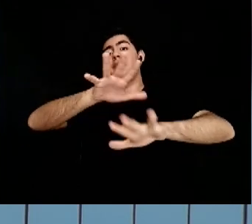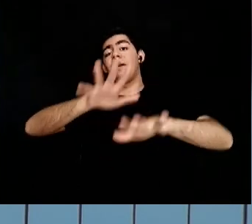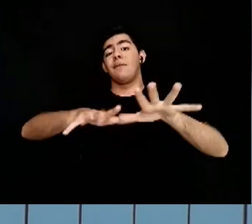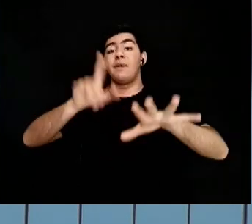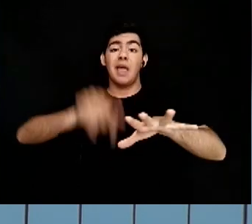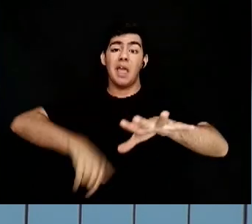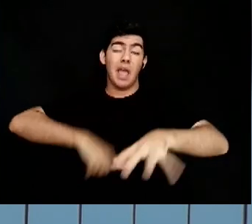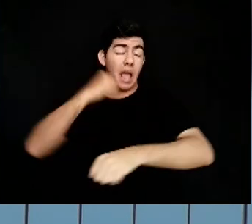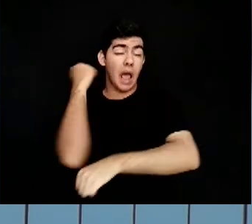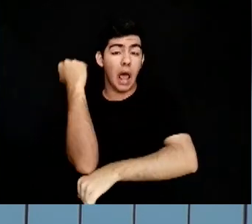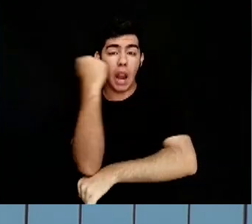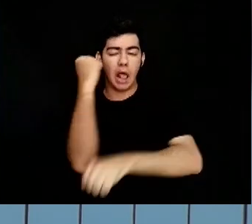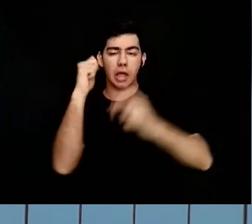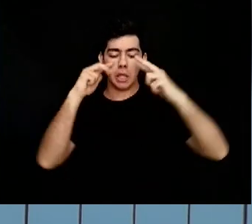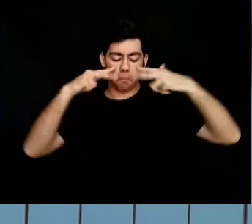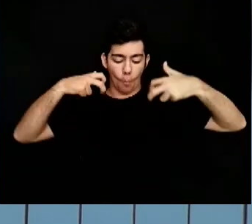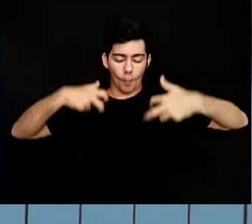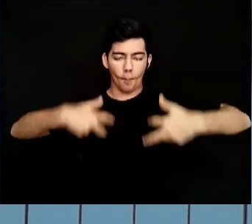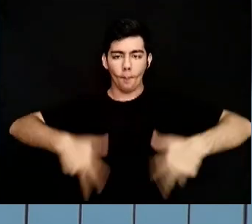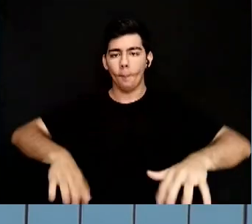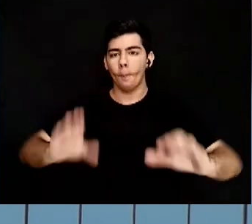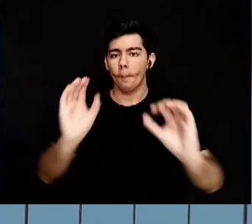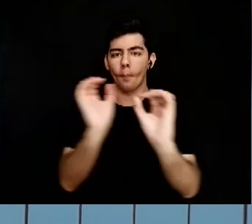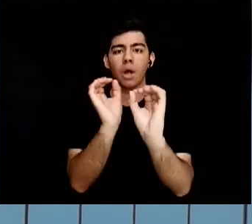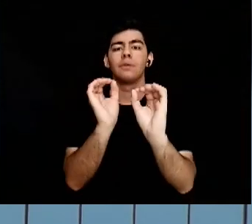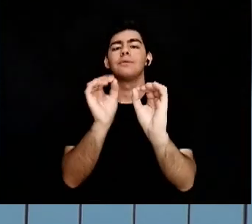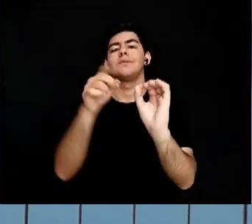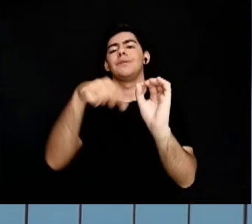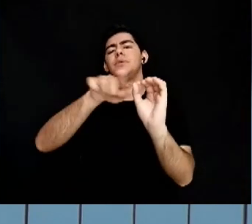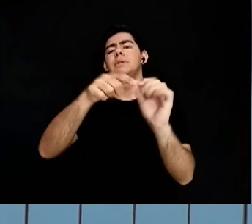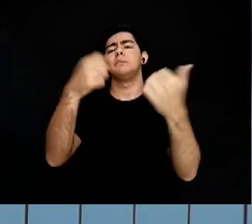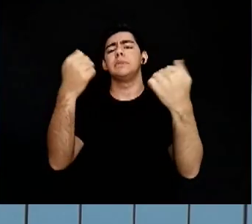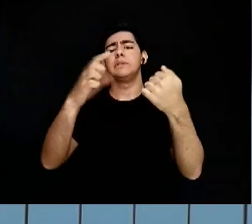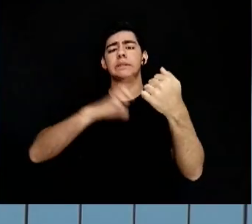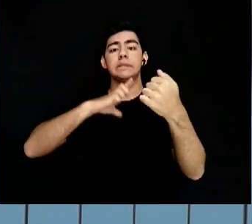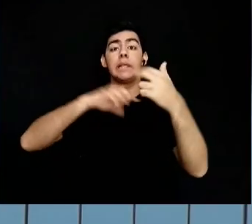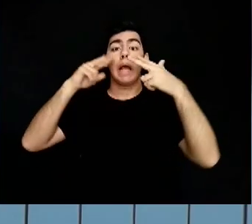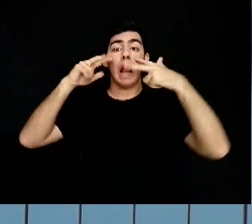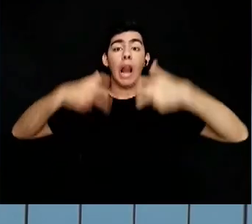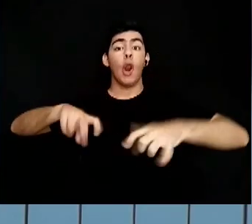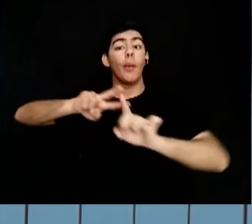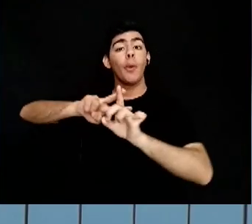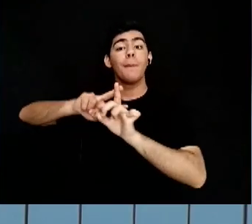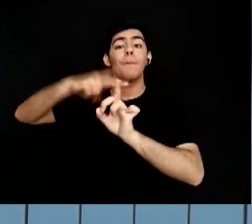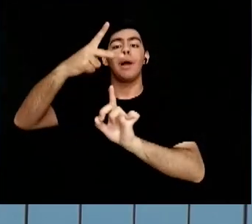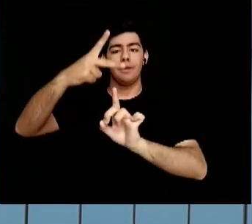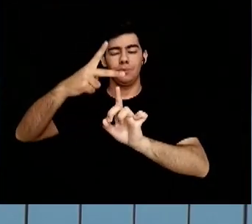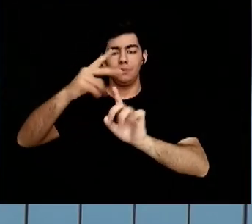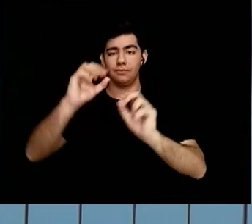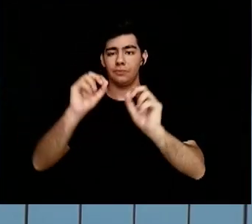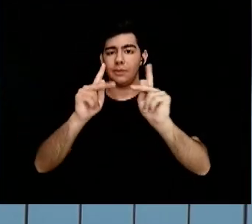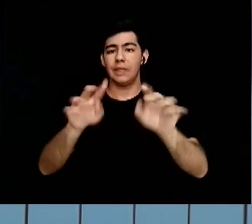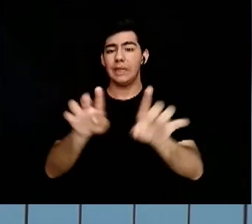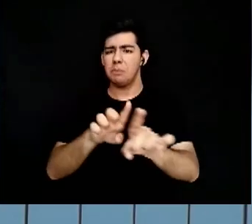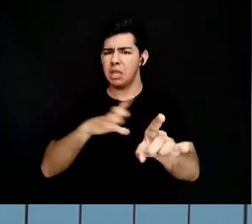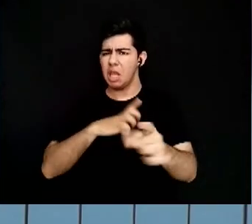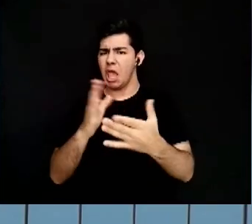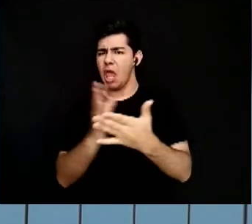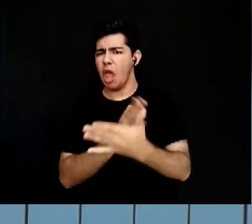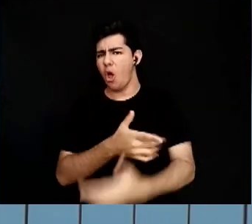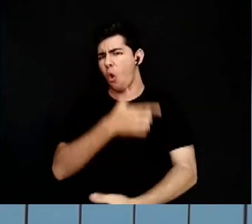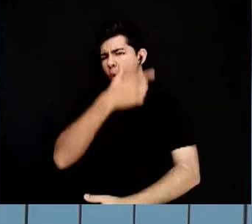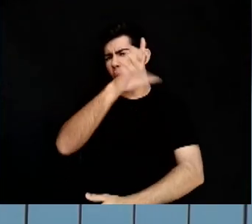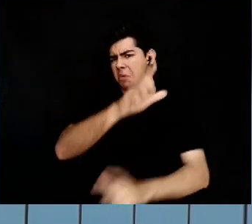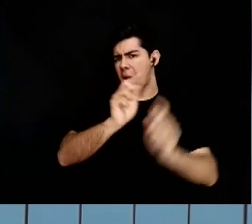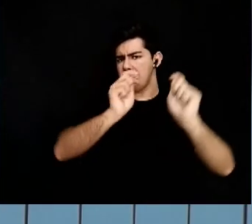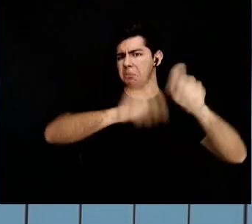acaba sendo grave e silenciosa. Então, a população precisa se atentar aos sinais.